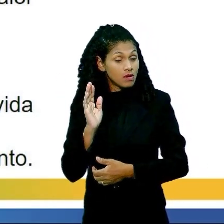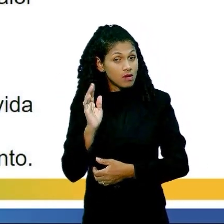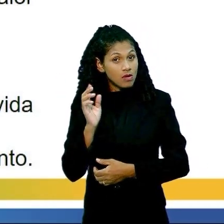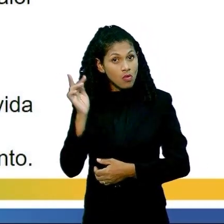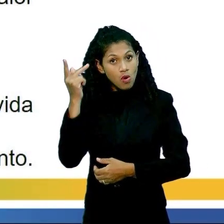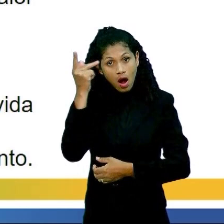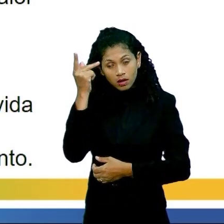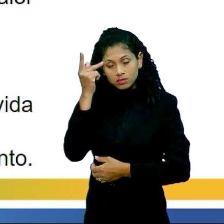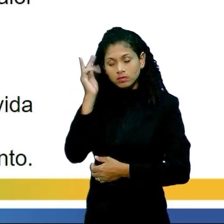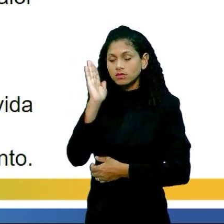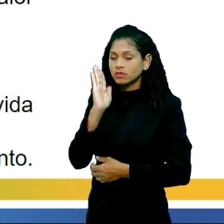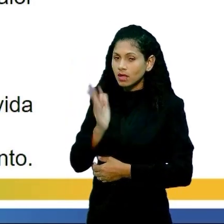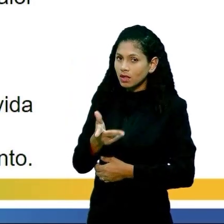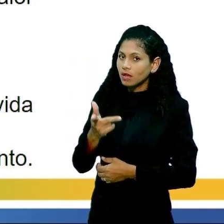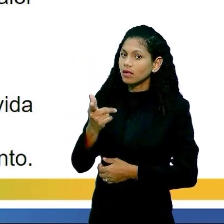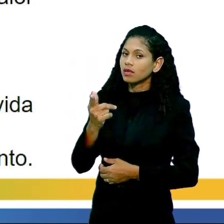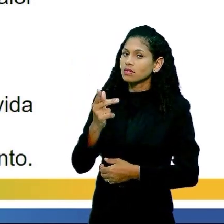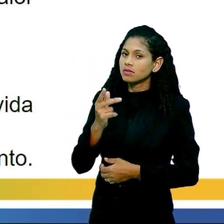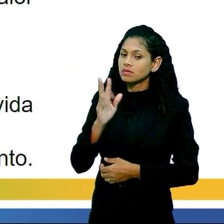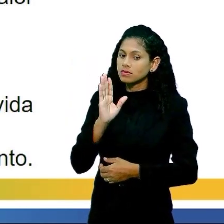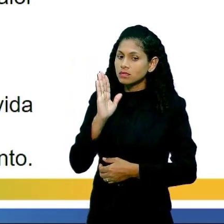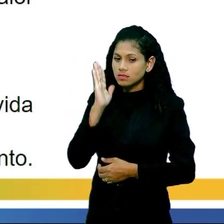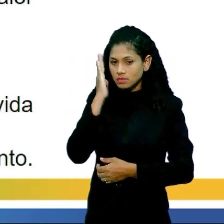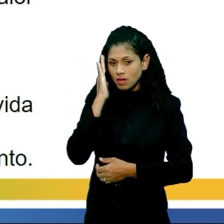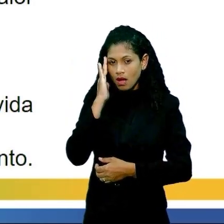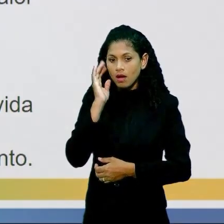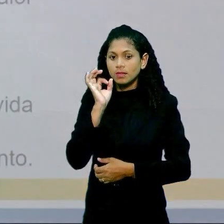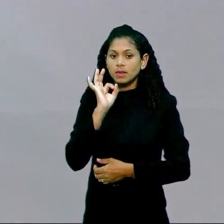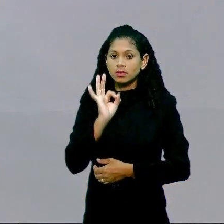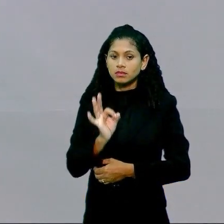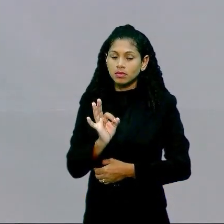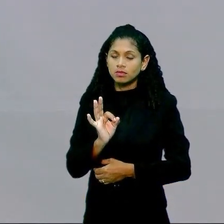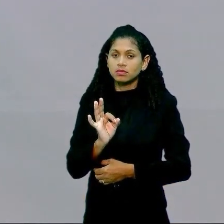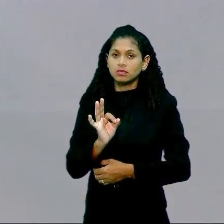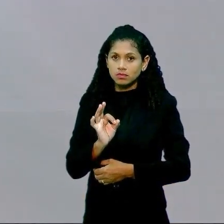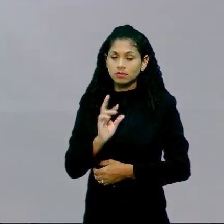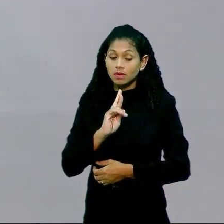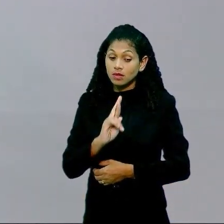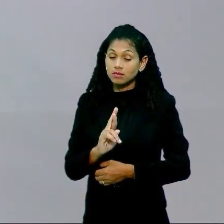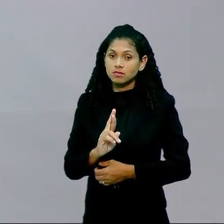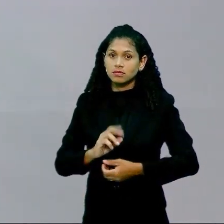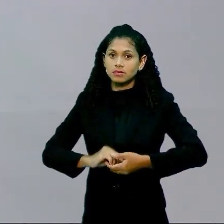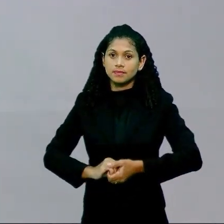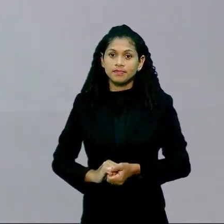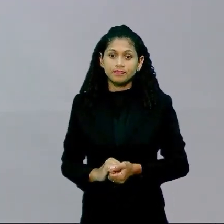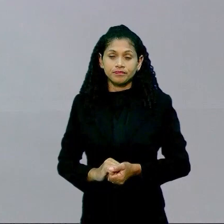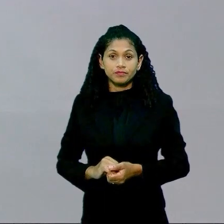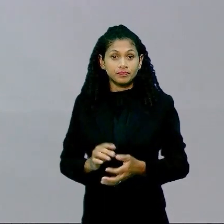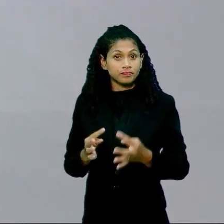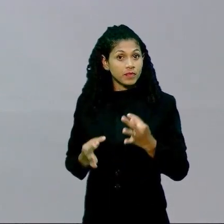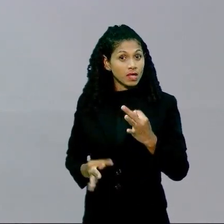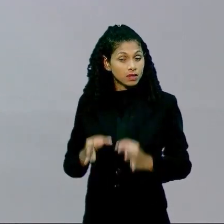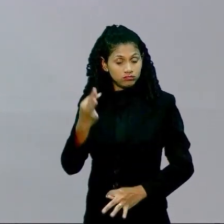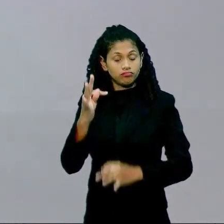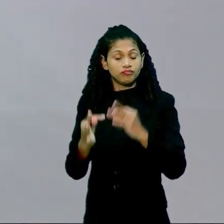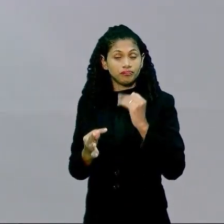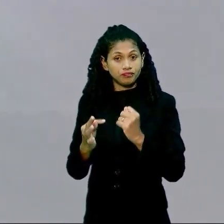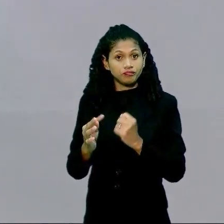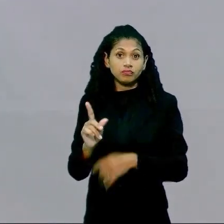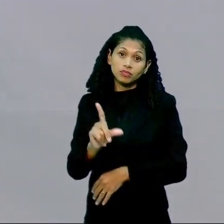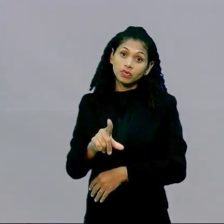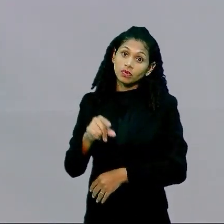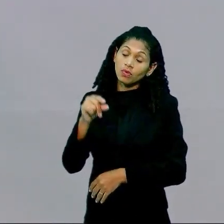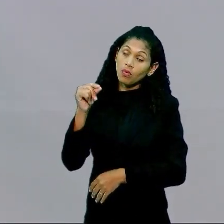conferir utilização de tecnologia para que amplie as opções de entretenimento. A tecnologia, ela é uma alternativa, mas